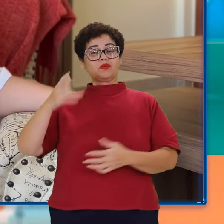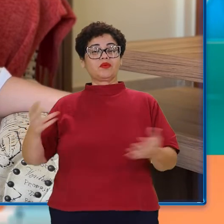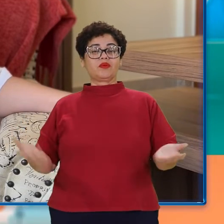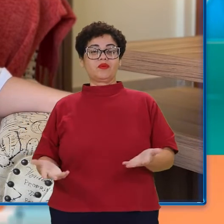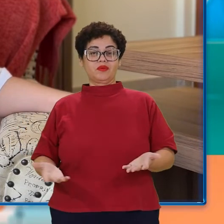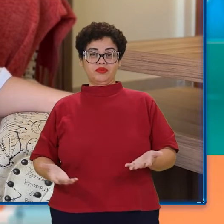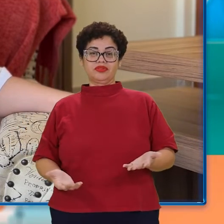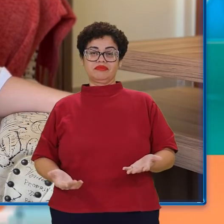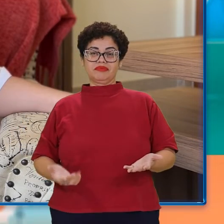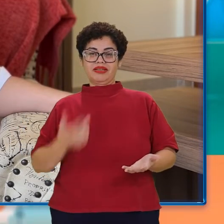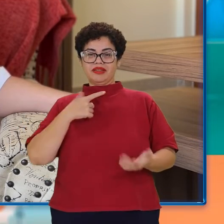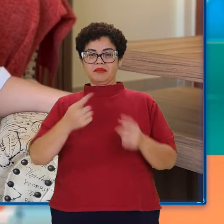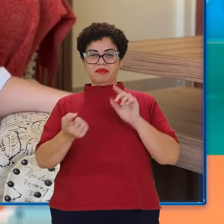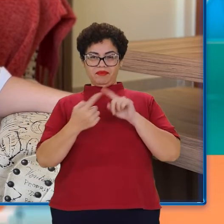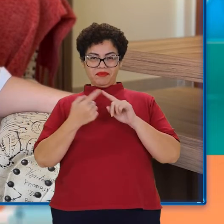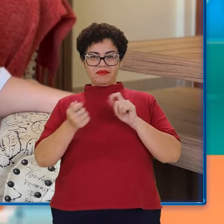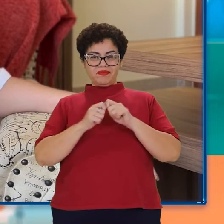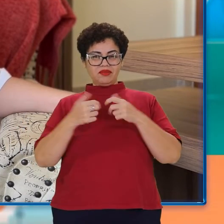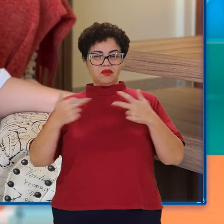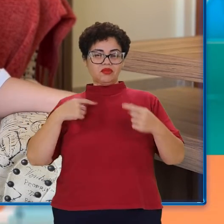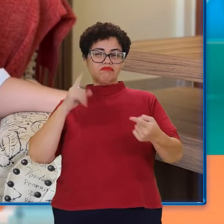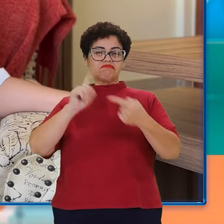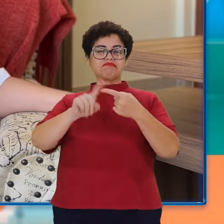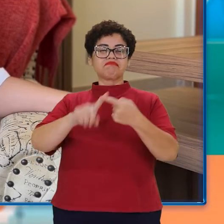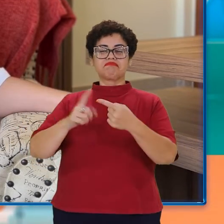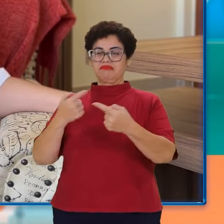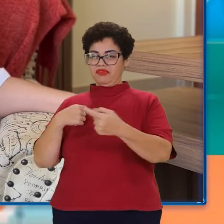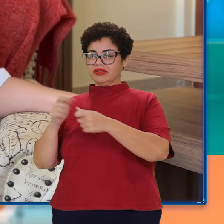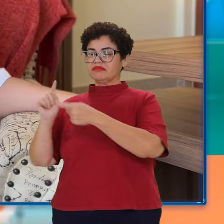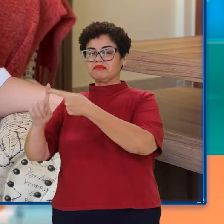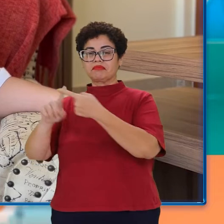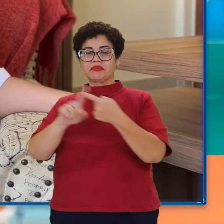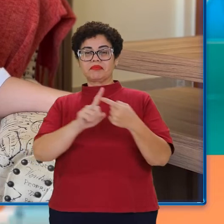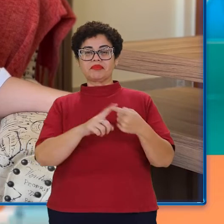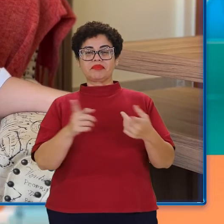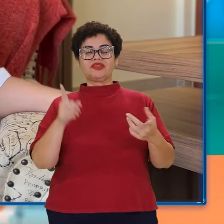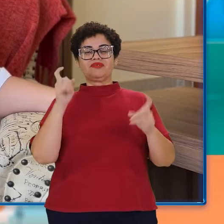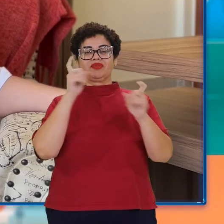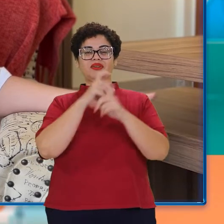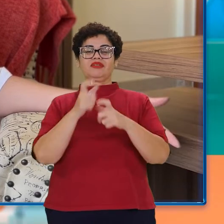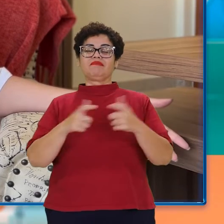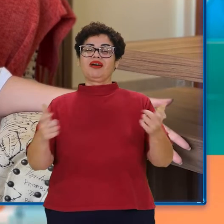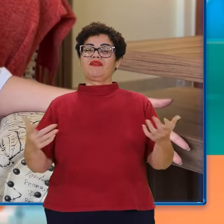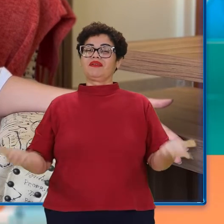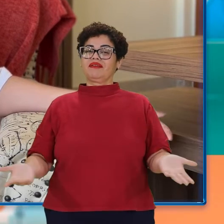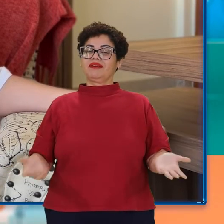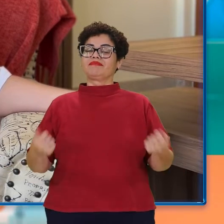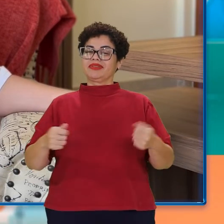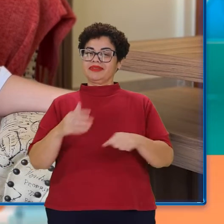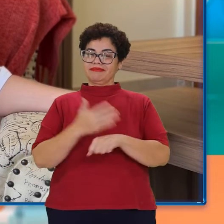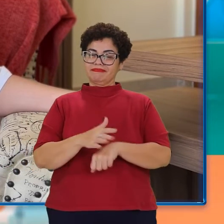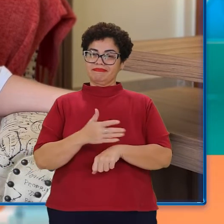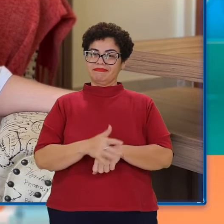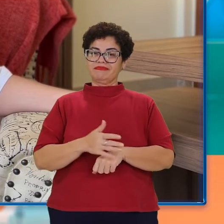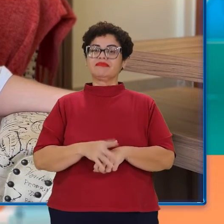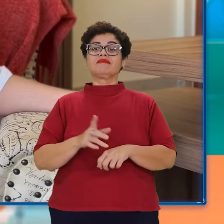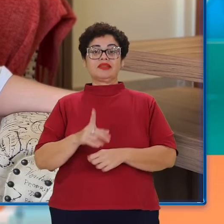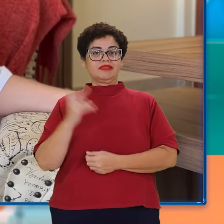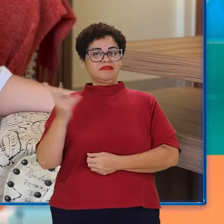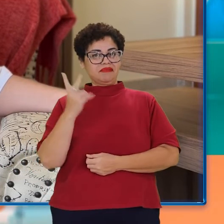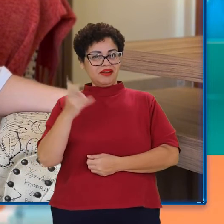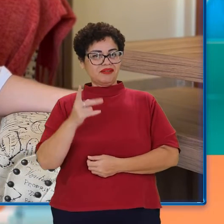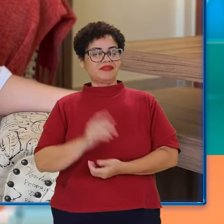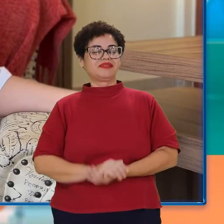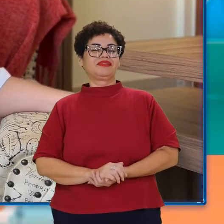na cultura de hoje. Então, o toma lá da cá, por exemplo. Né? Então, eu acredito que essa é a maior dificuldade. colocar em